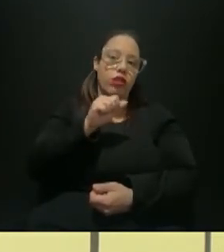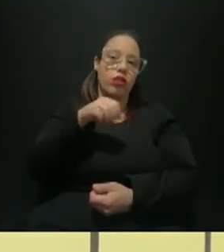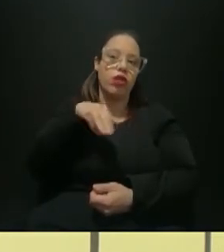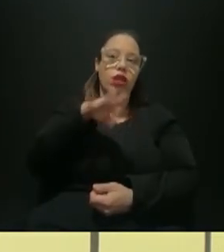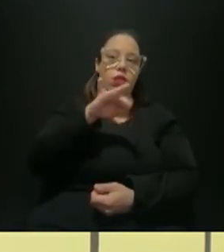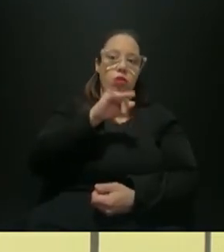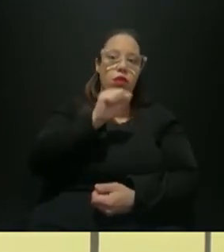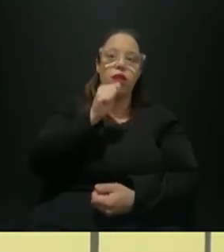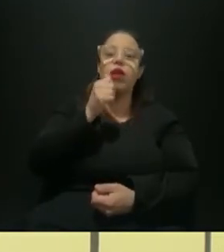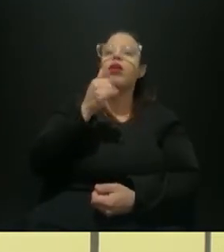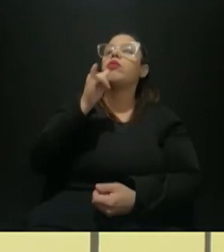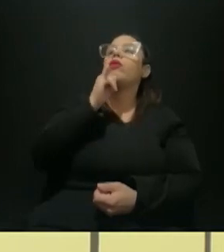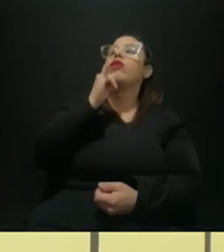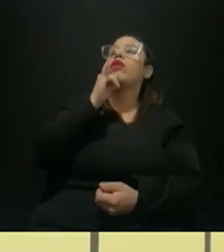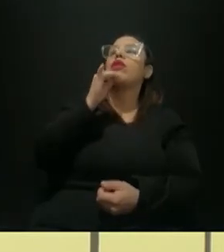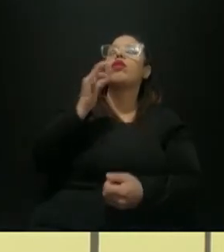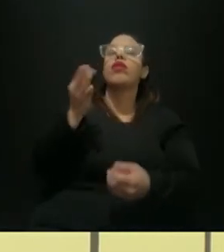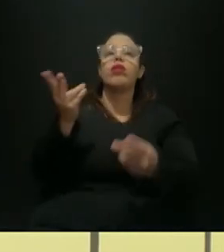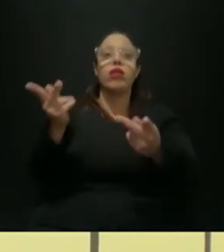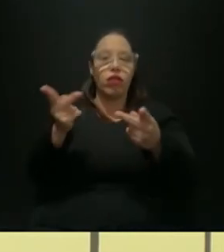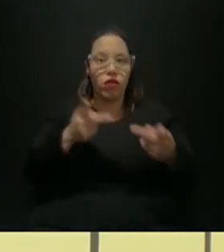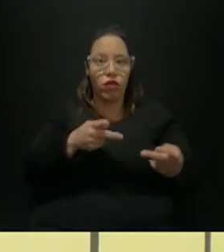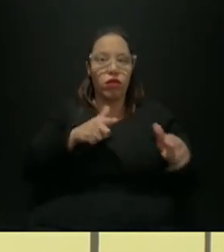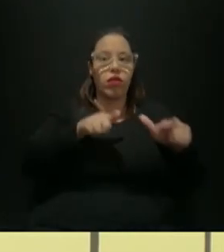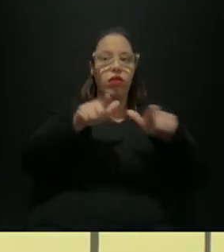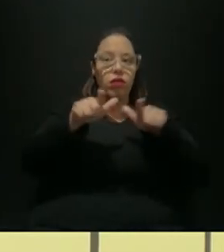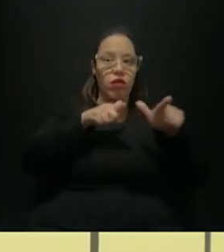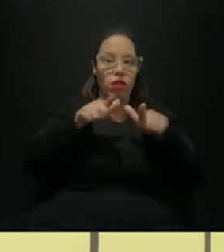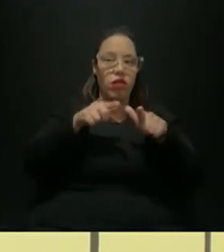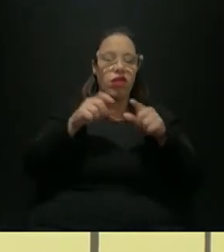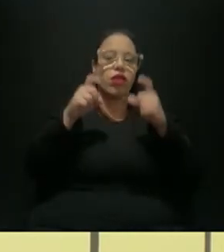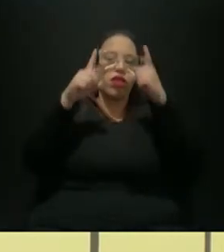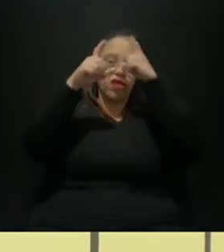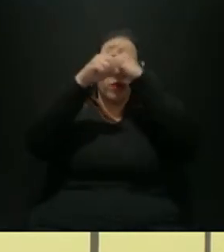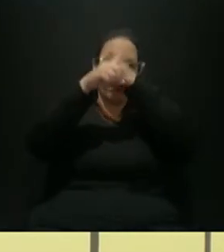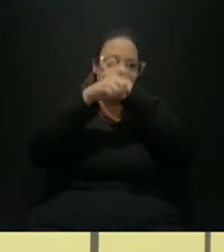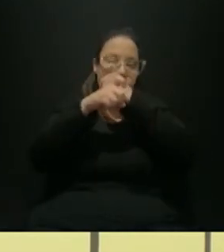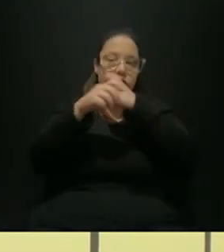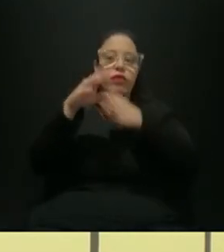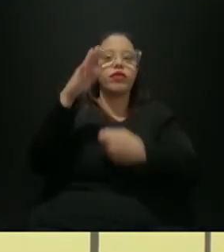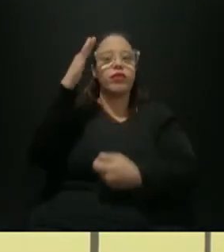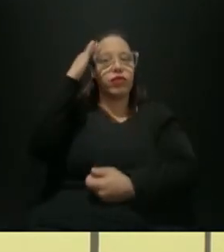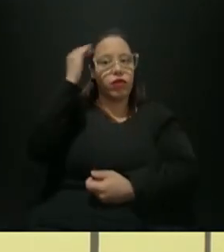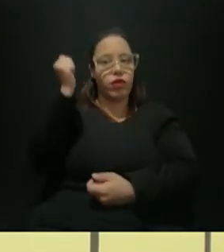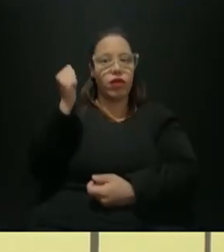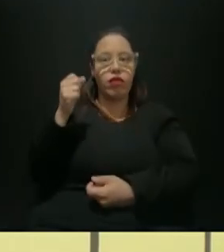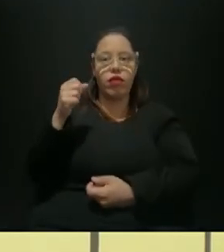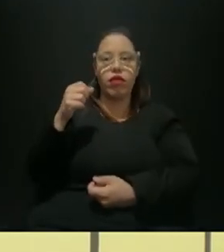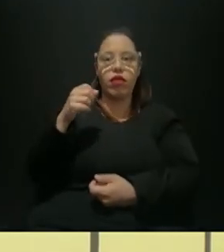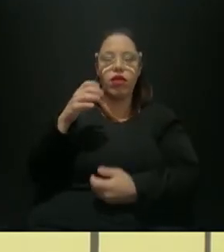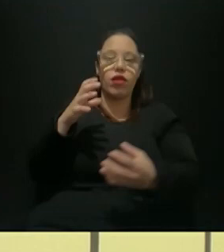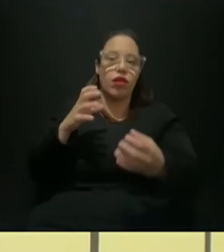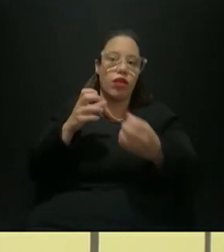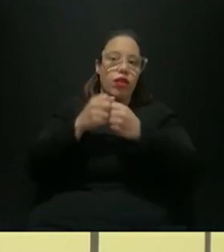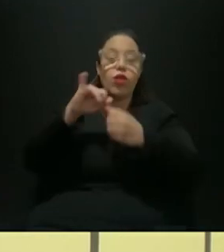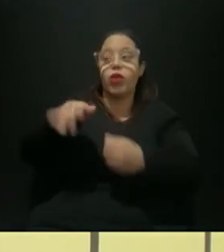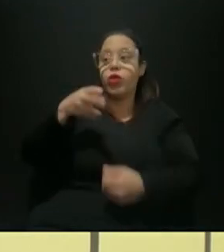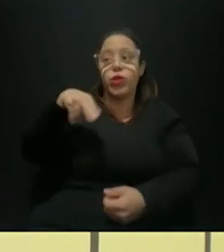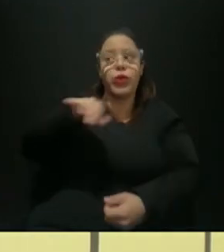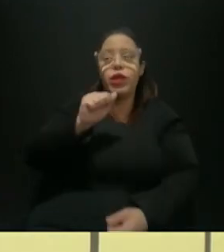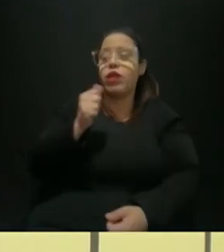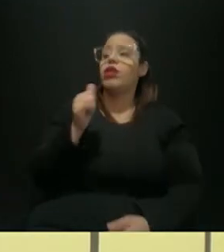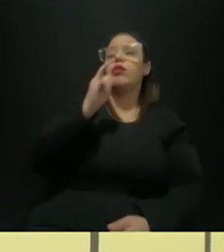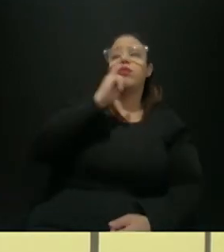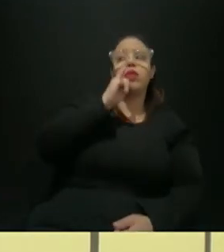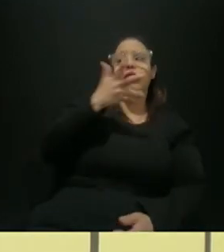vai visitar no serviço, que está em dificuldade, e ele sabe que ele tem a mãe acolhedora Joana, por exemplo. Correto. Então,